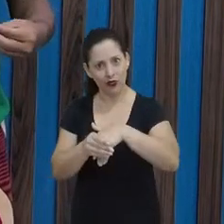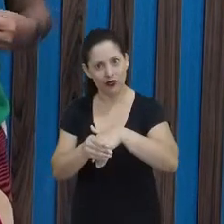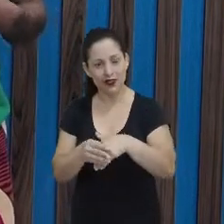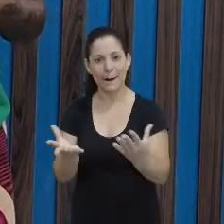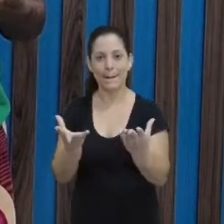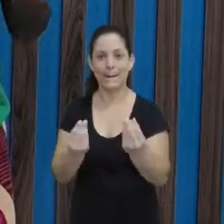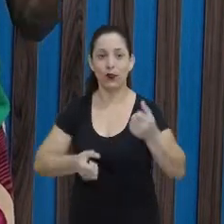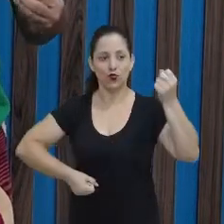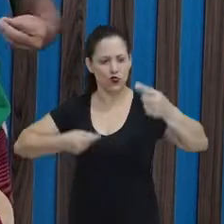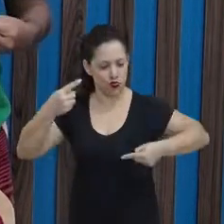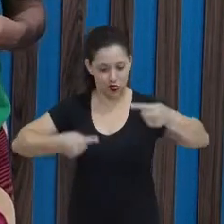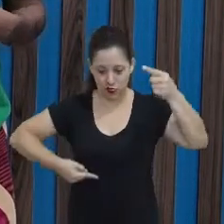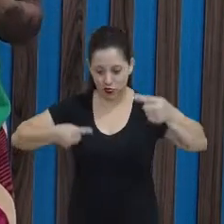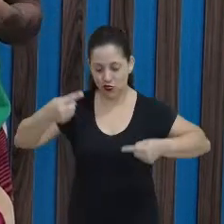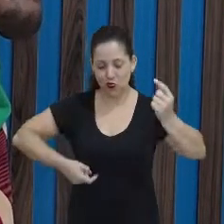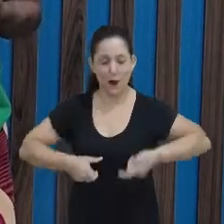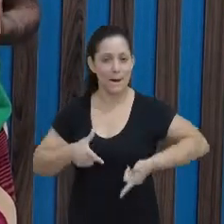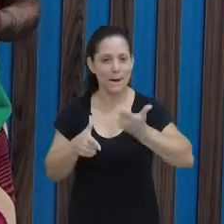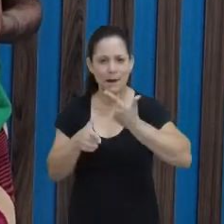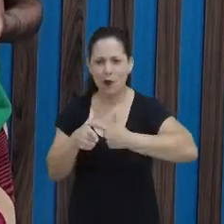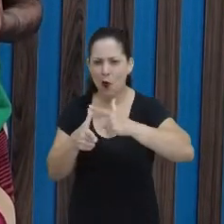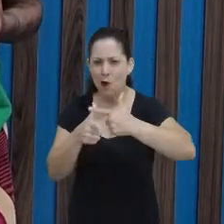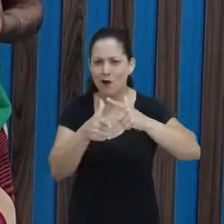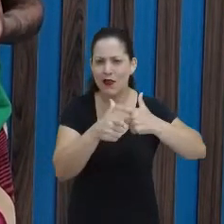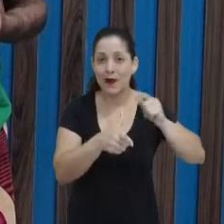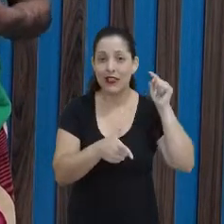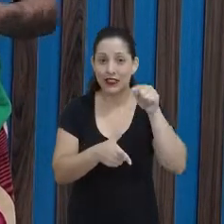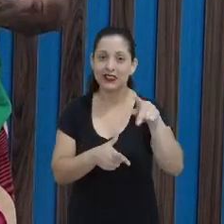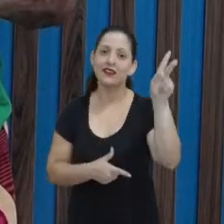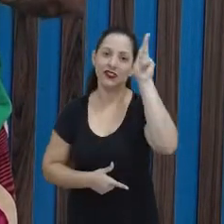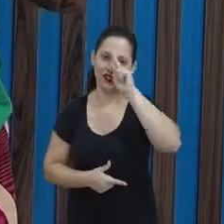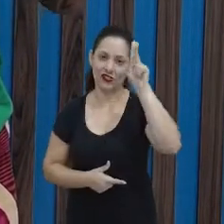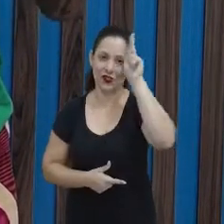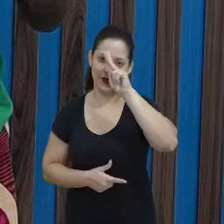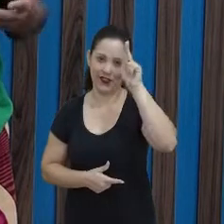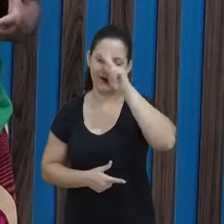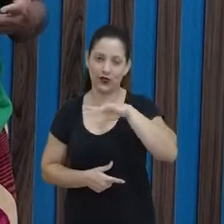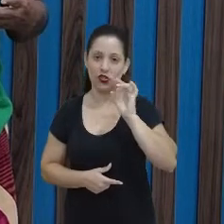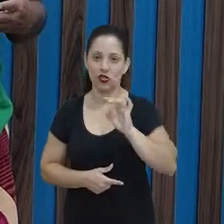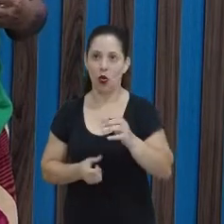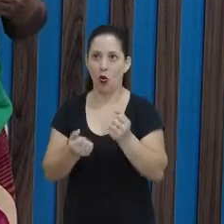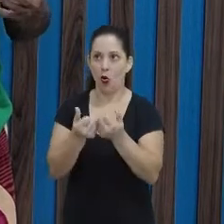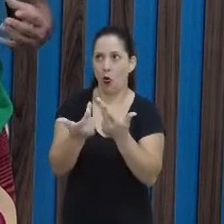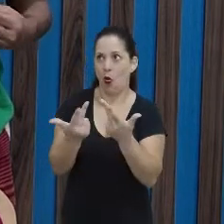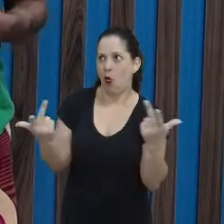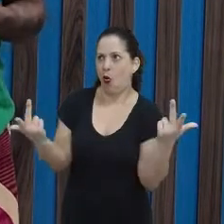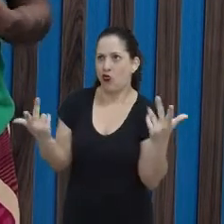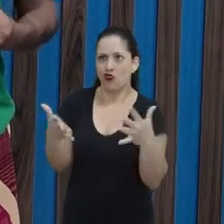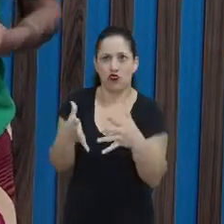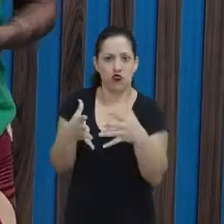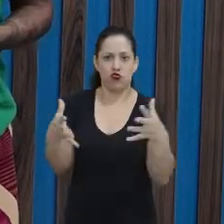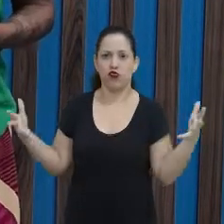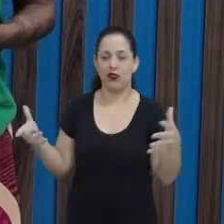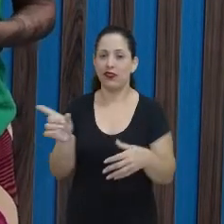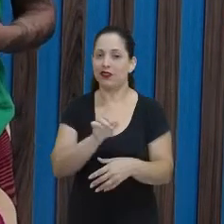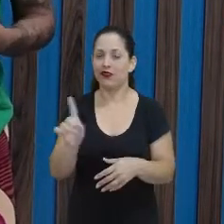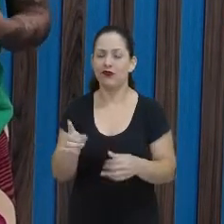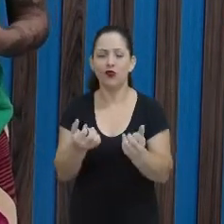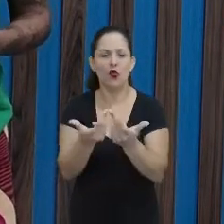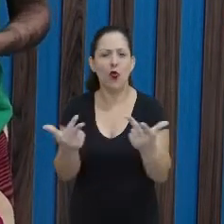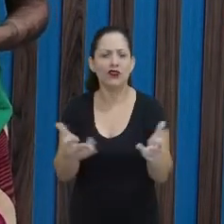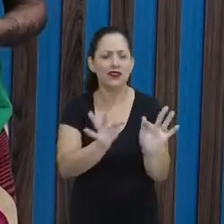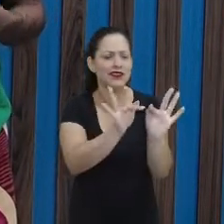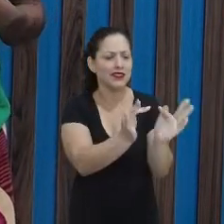foi muito disputada, teve muitos problemas. Isso é história. Não são só grandes eventos também. As coisas que fazem parte do dia